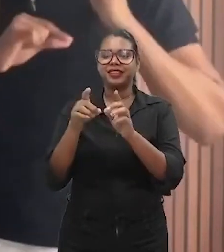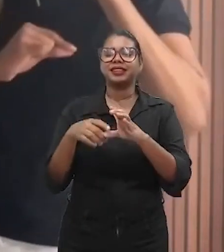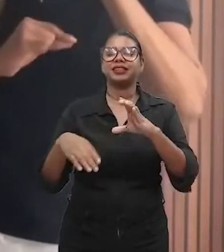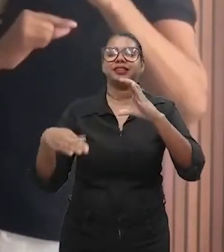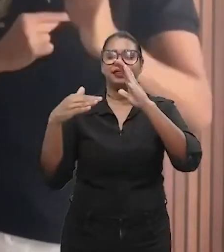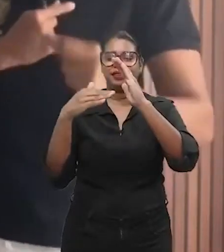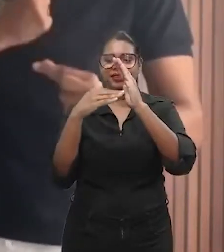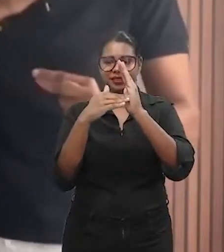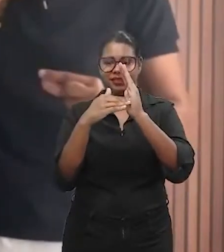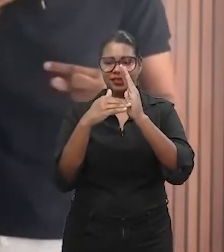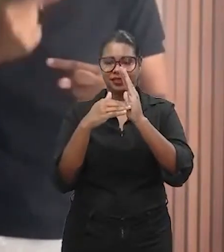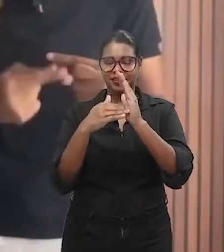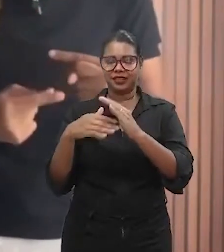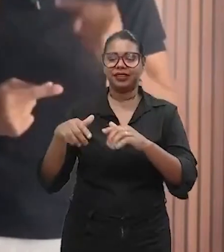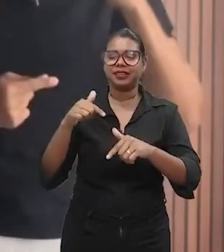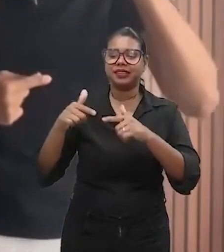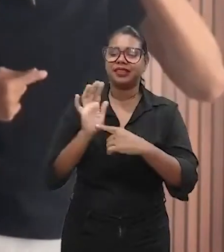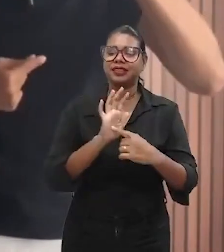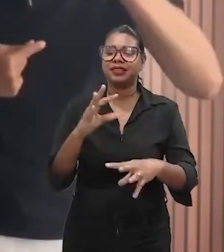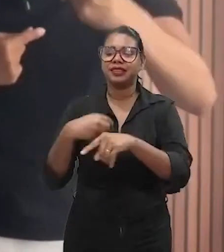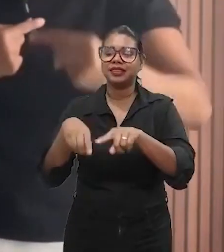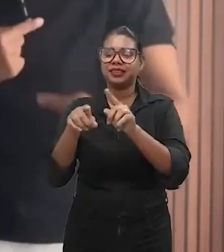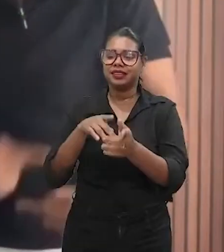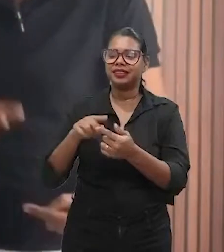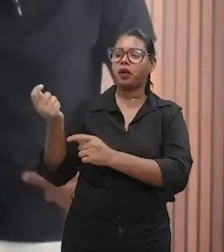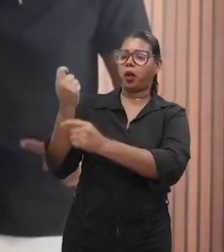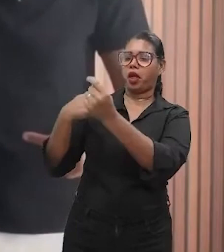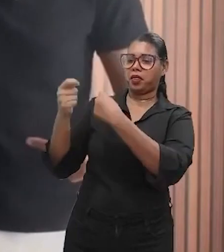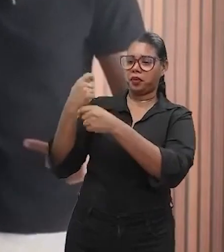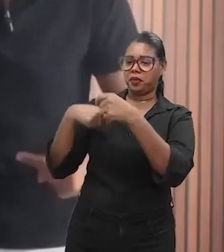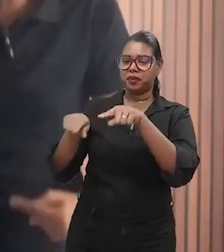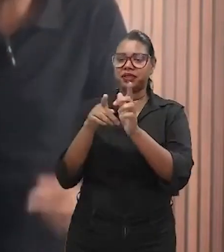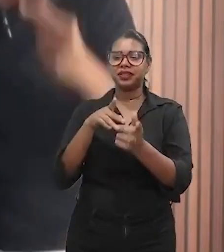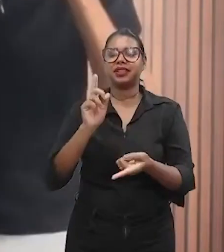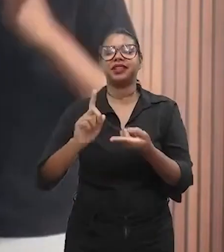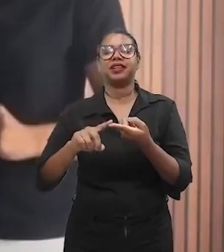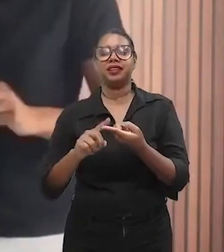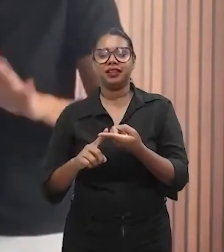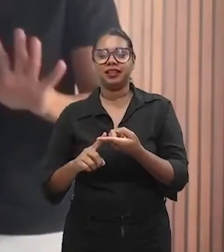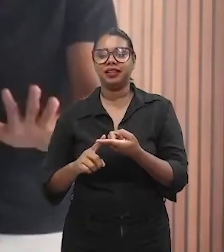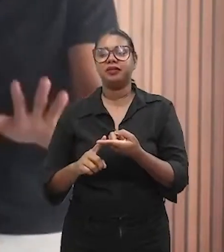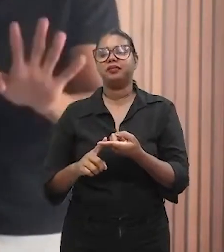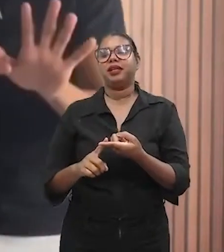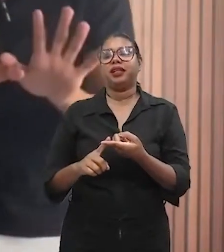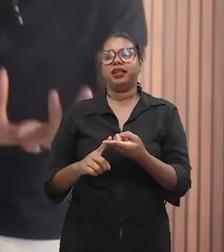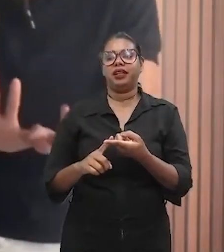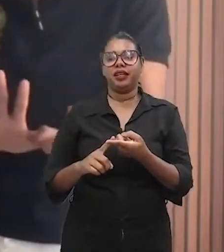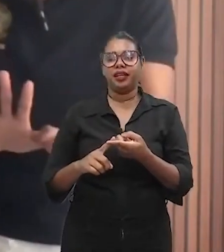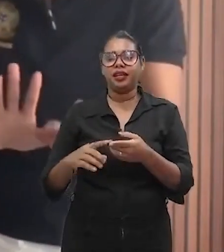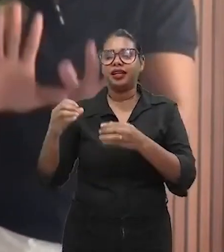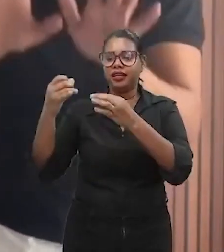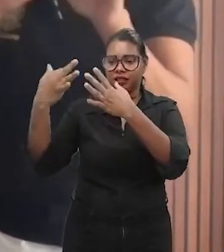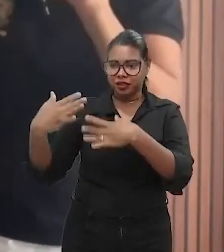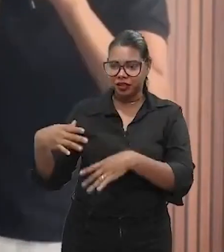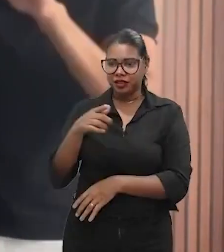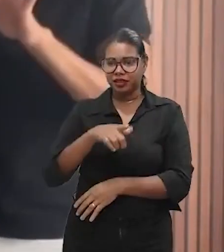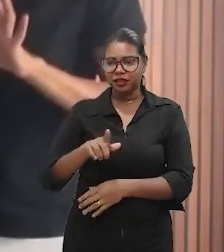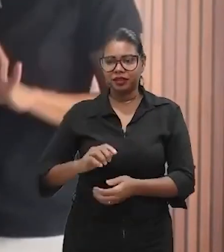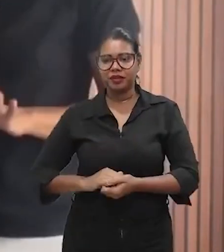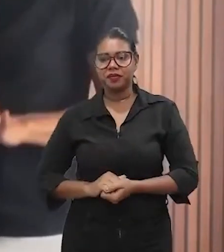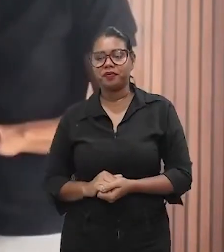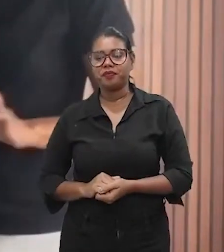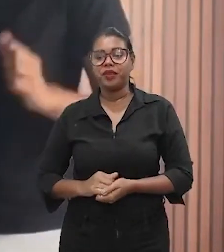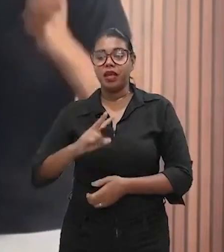em dia, mas com poderes autônomos de administração de um senador atual. Opa, explicando de novo. É